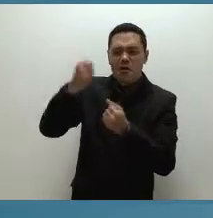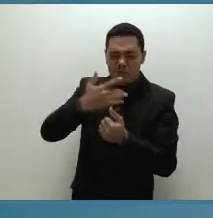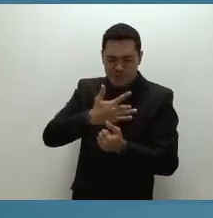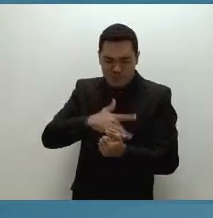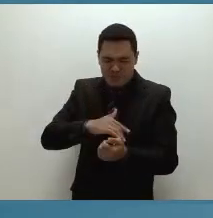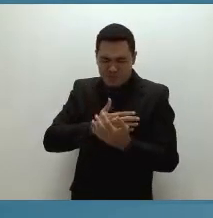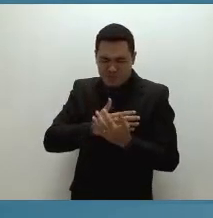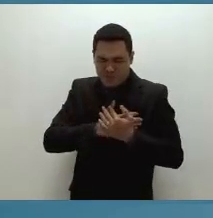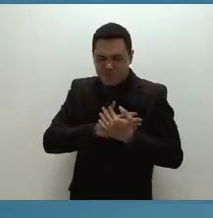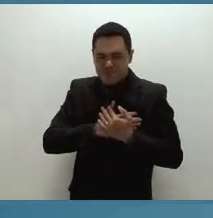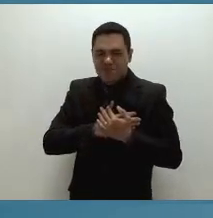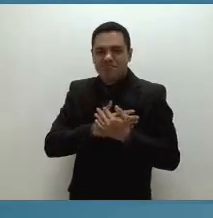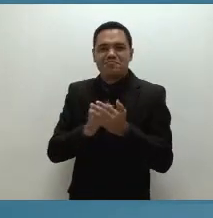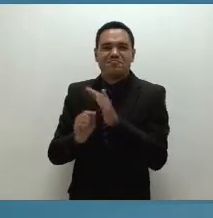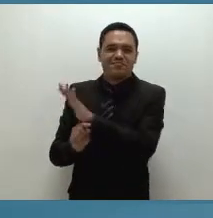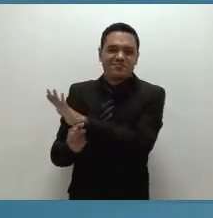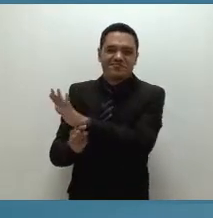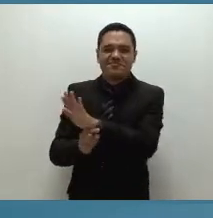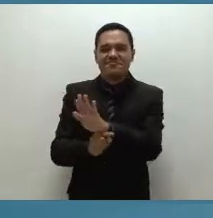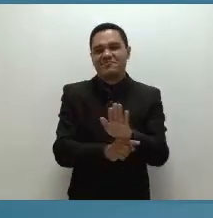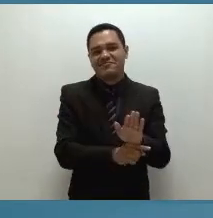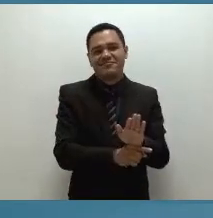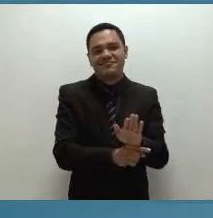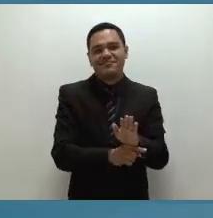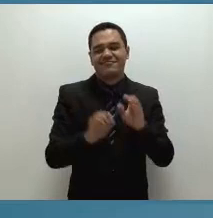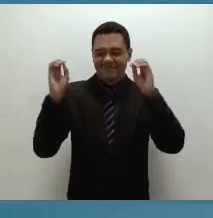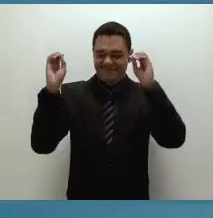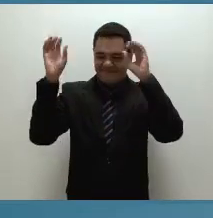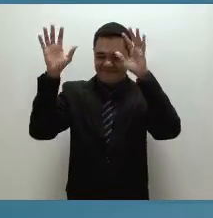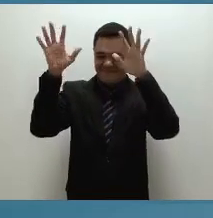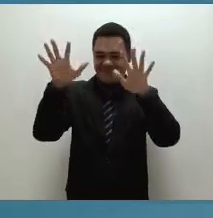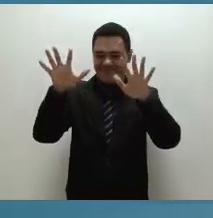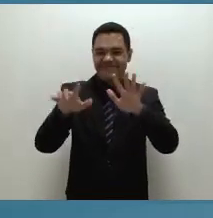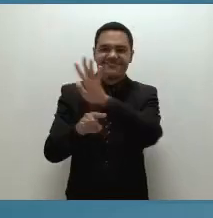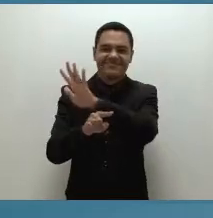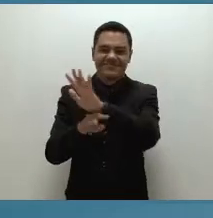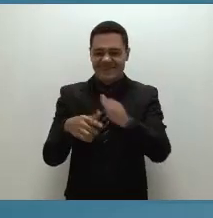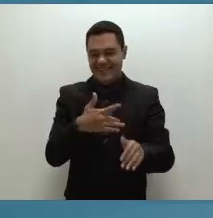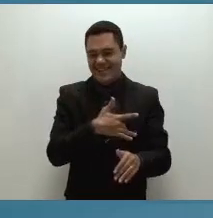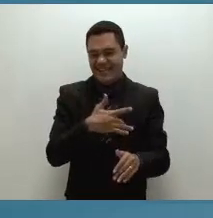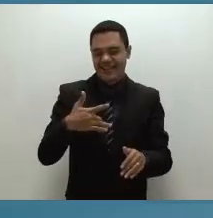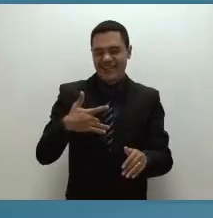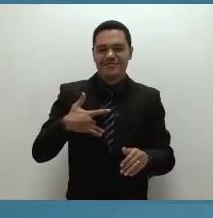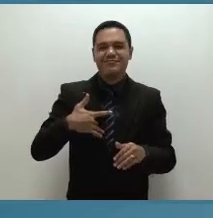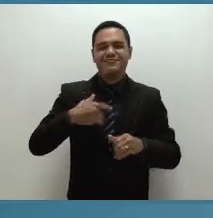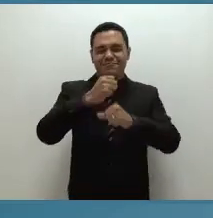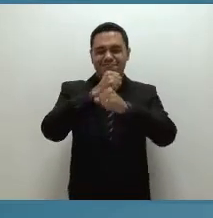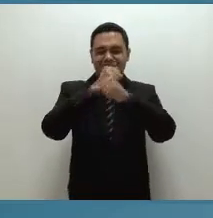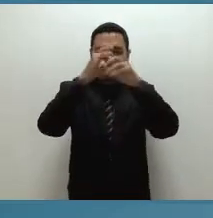Nossa Senhora de Nazaré, que derrame bênçãos de saúde e de luz a todos.